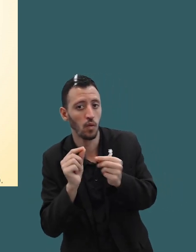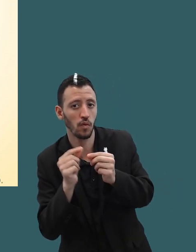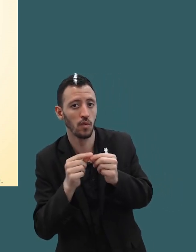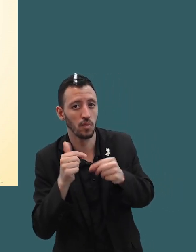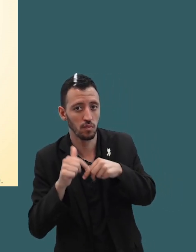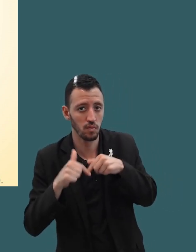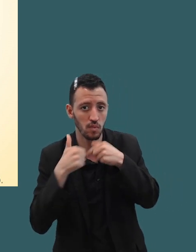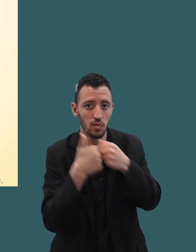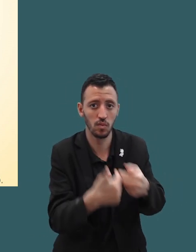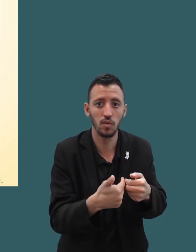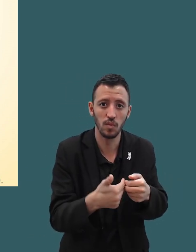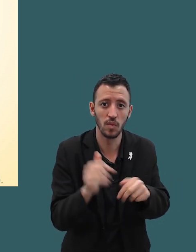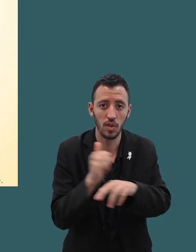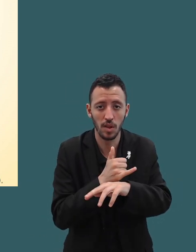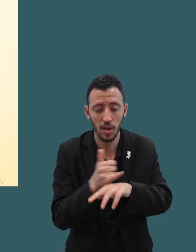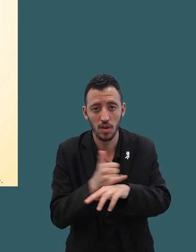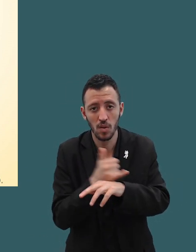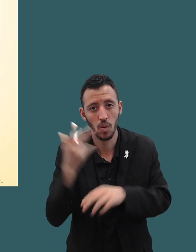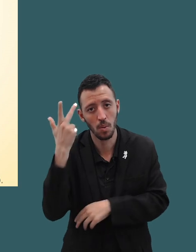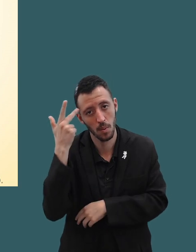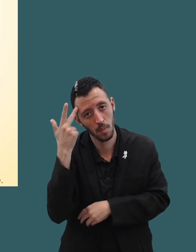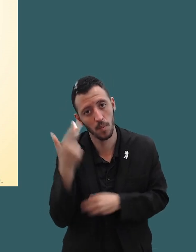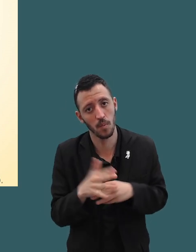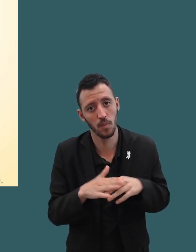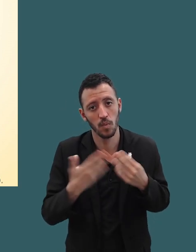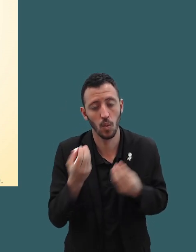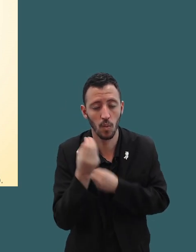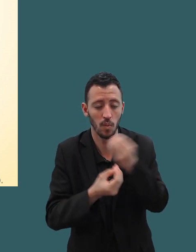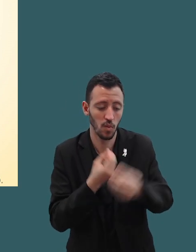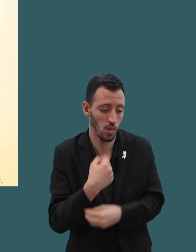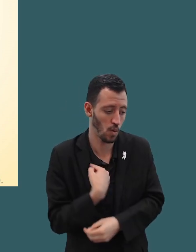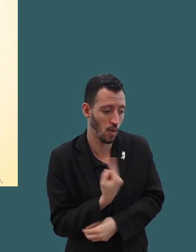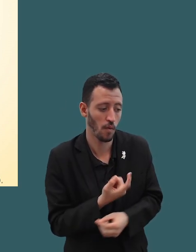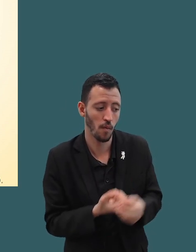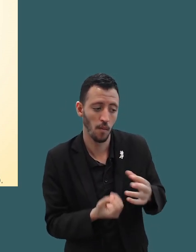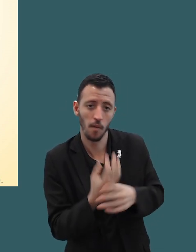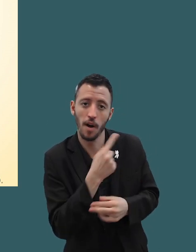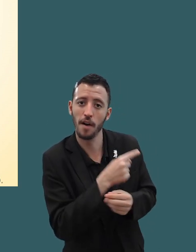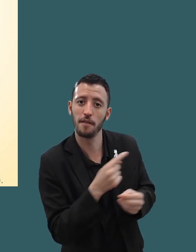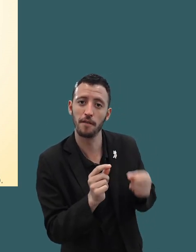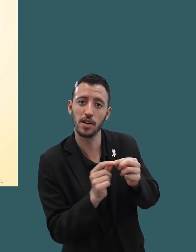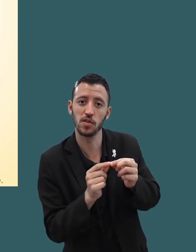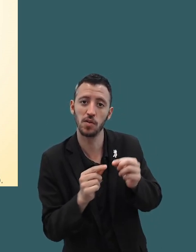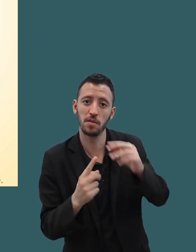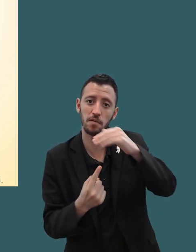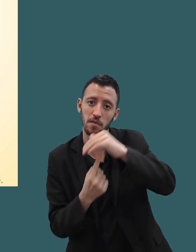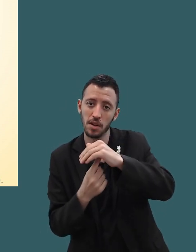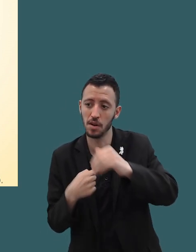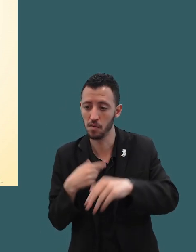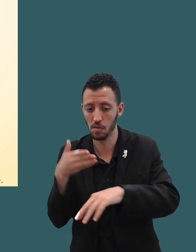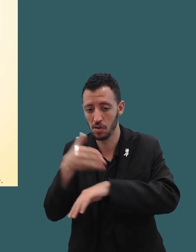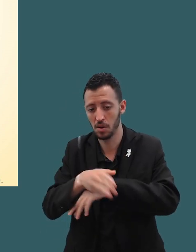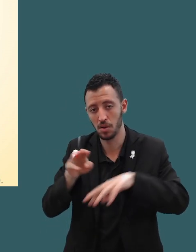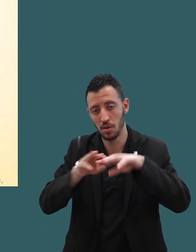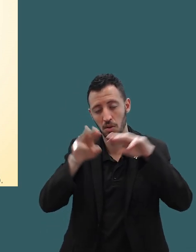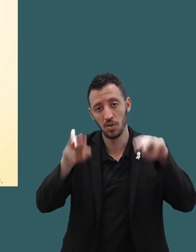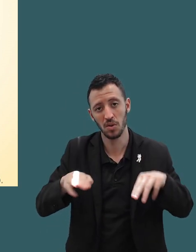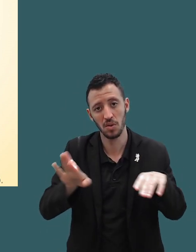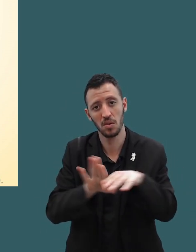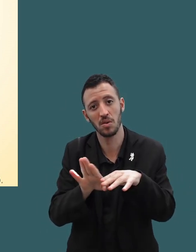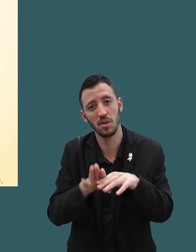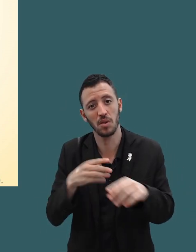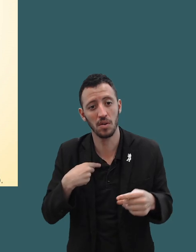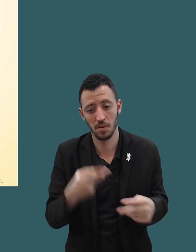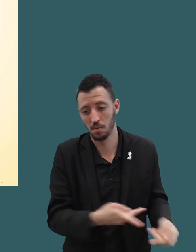de atuação comum. Então, como que eu faço a feira, mas eu também vou no museu? Eu estou no museu, mas eu